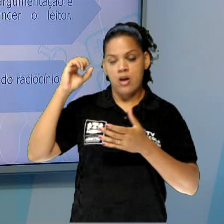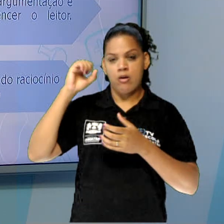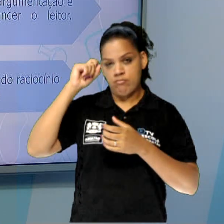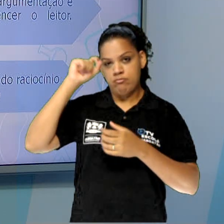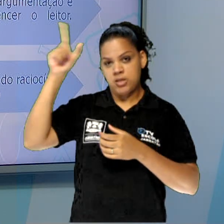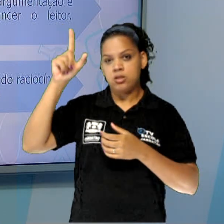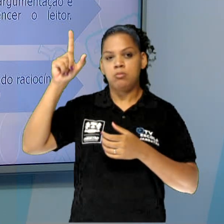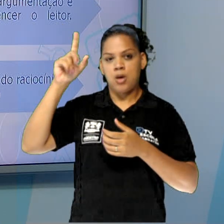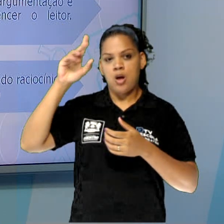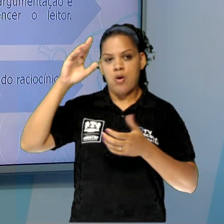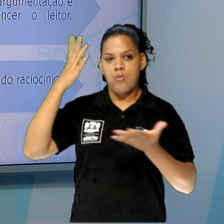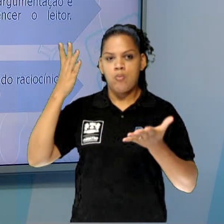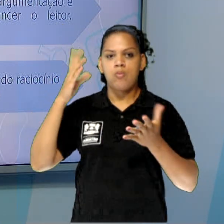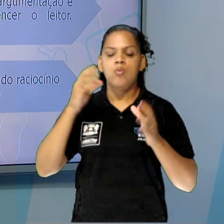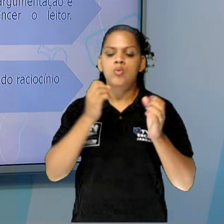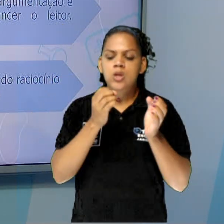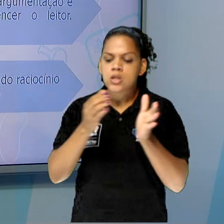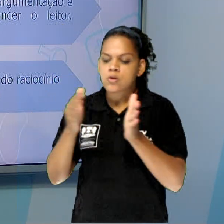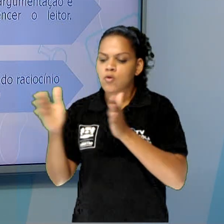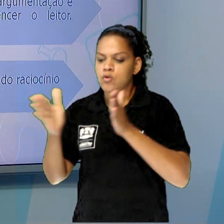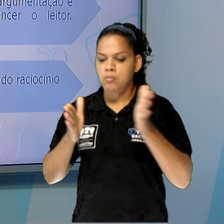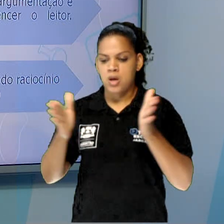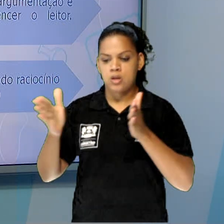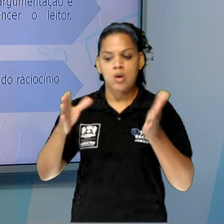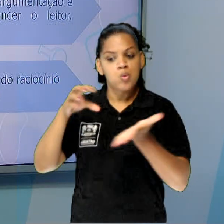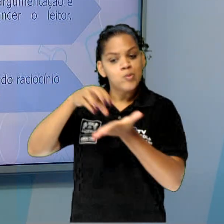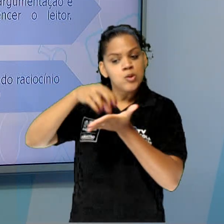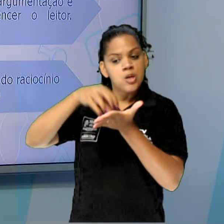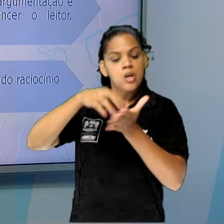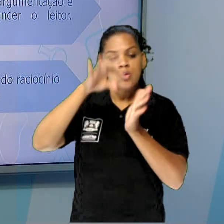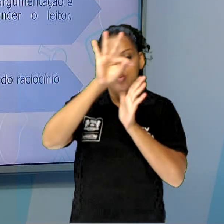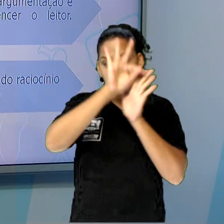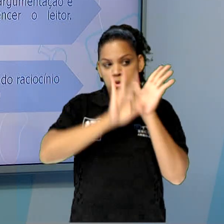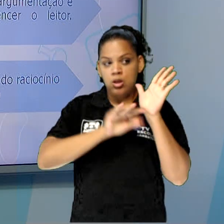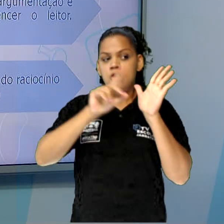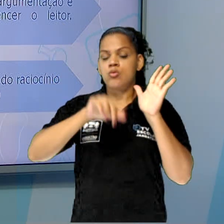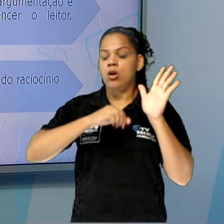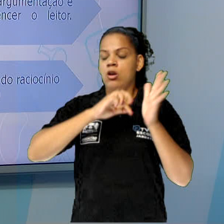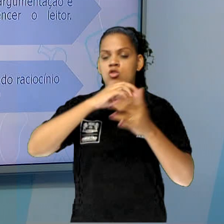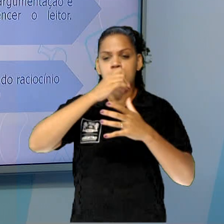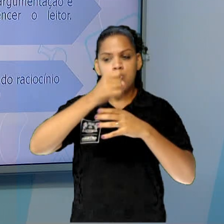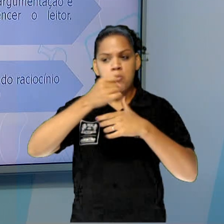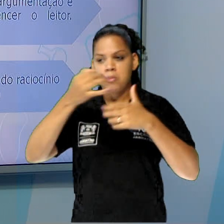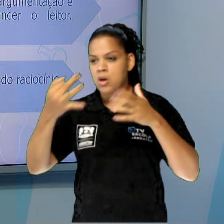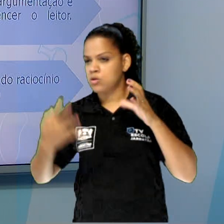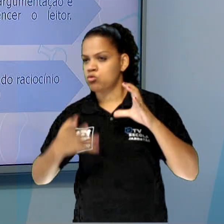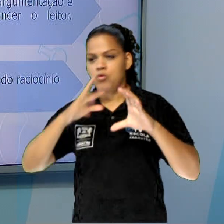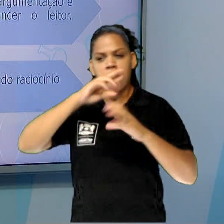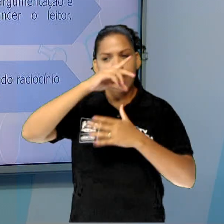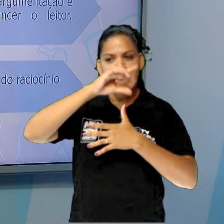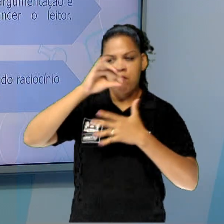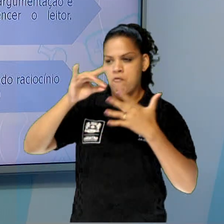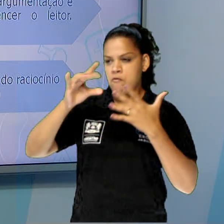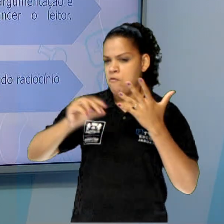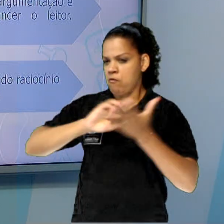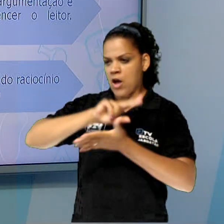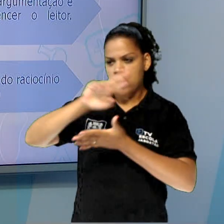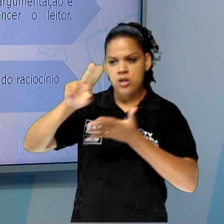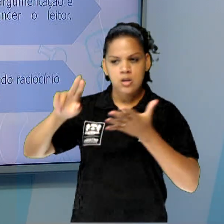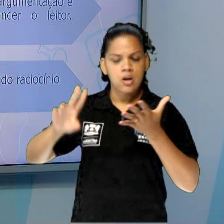é a parte central do artigo. O autor deve abordar aspectos variados sobre o assunto. Ele usa de argumentação e